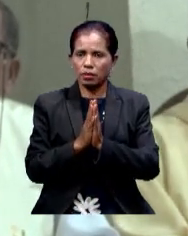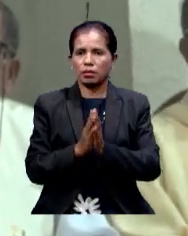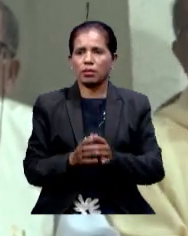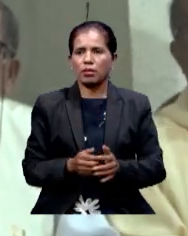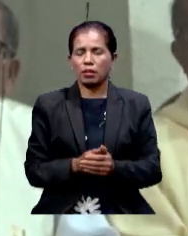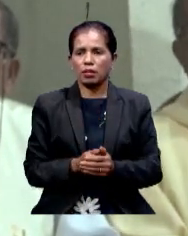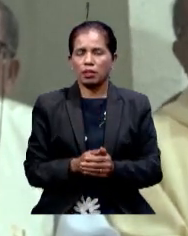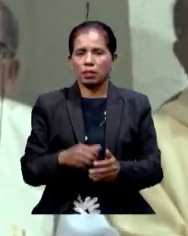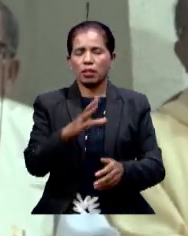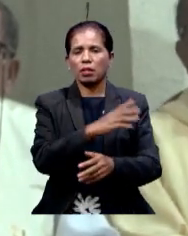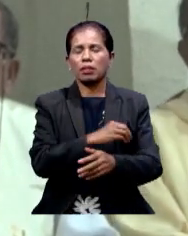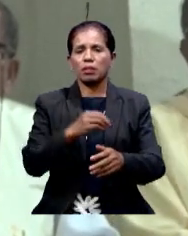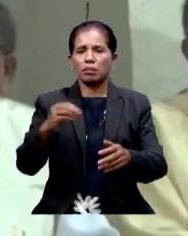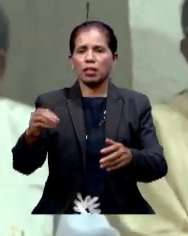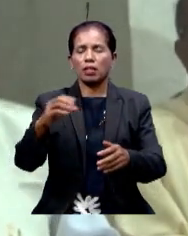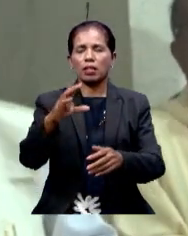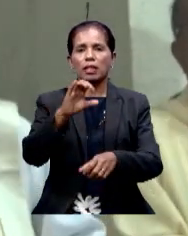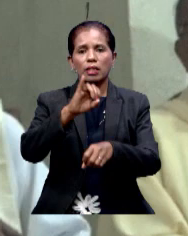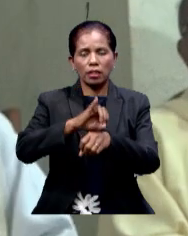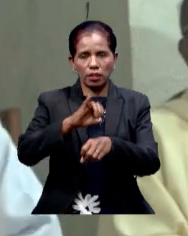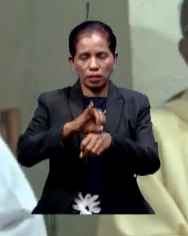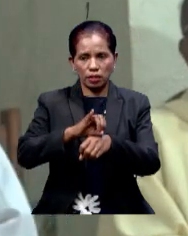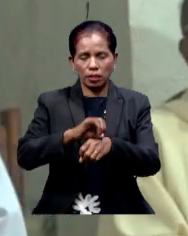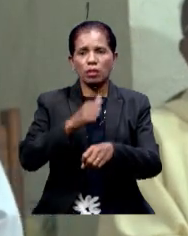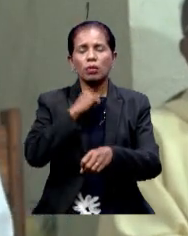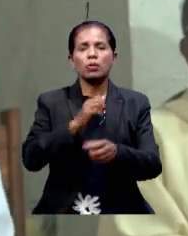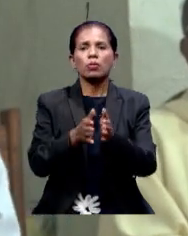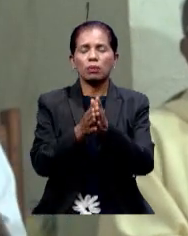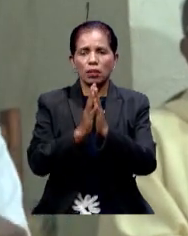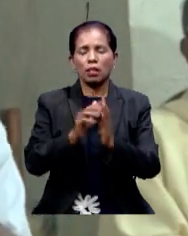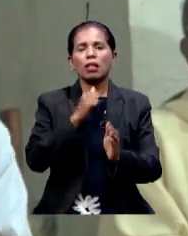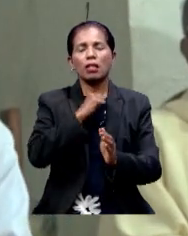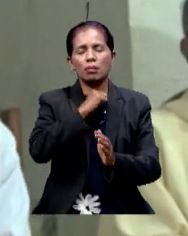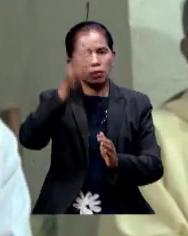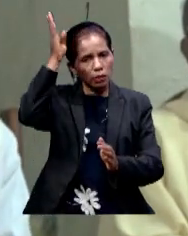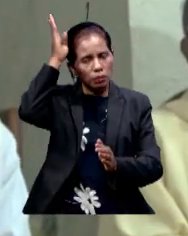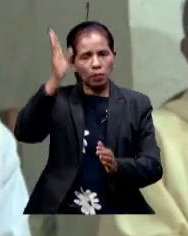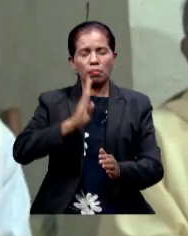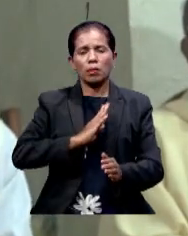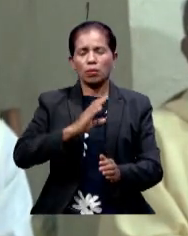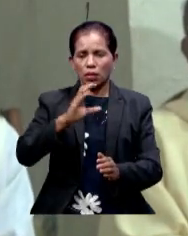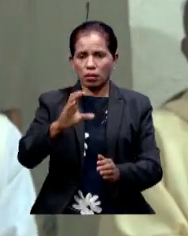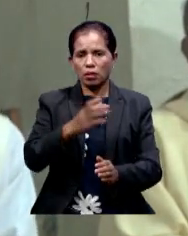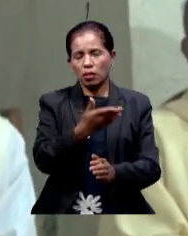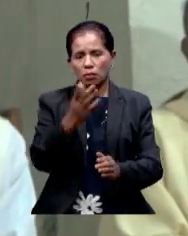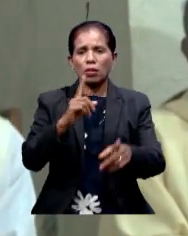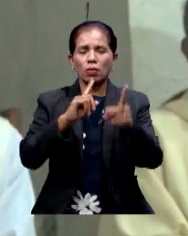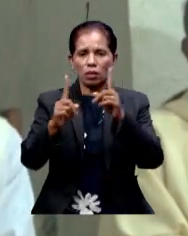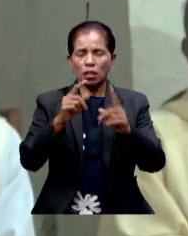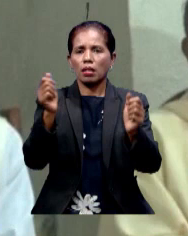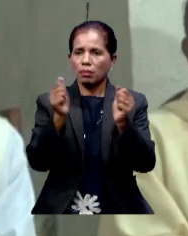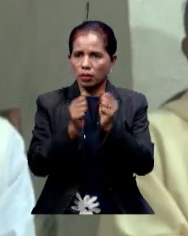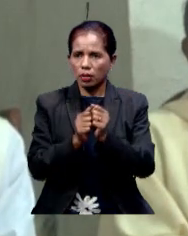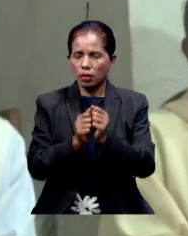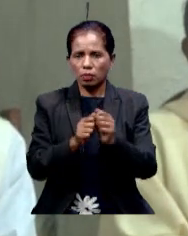para cardeal, russo para bispo ida e a bocal, e me... Curiabá,